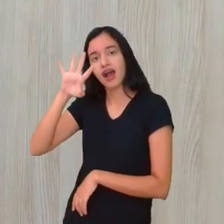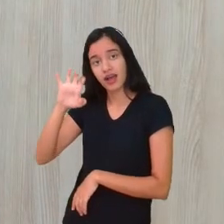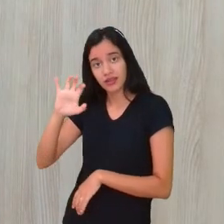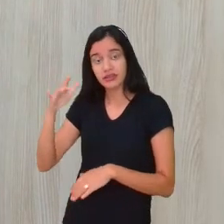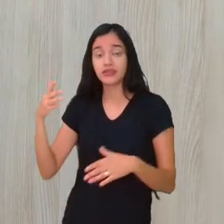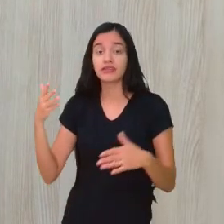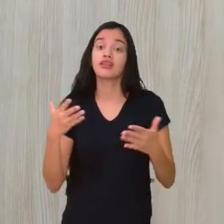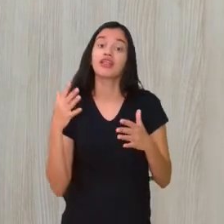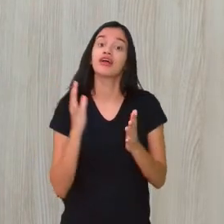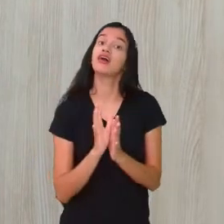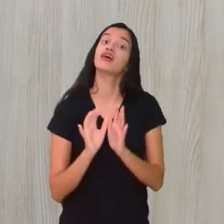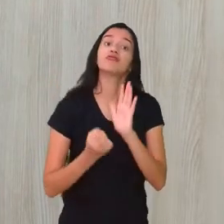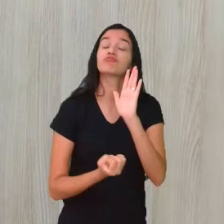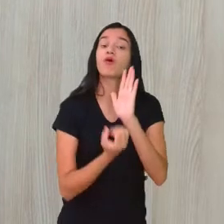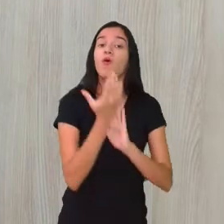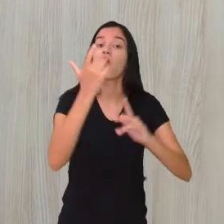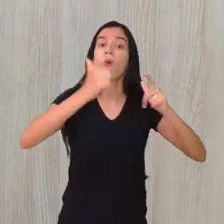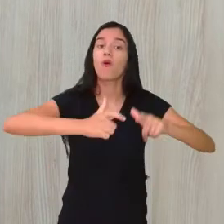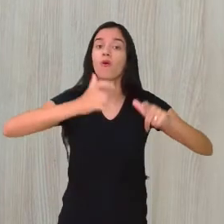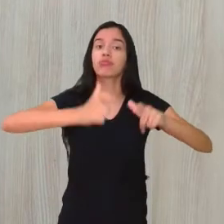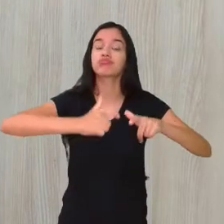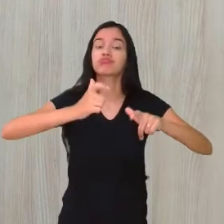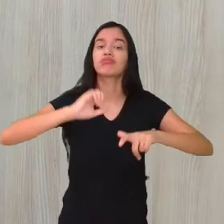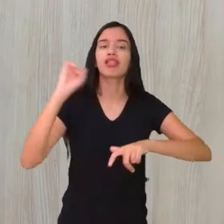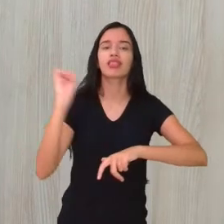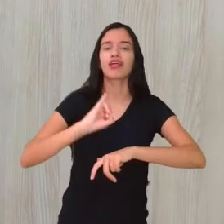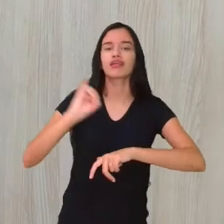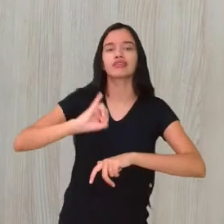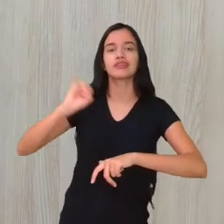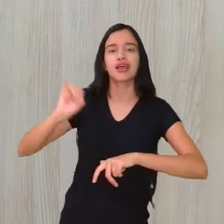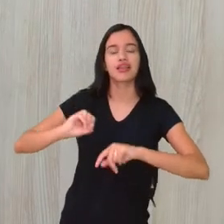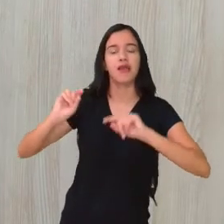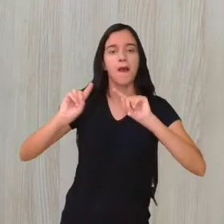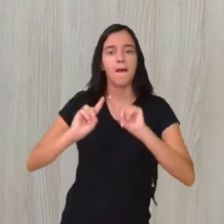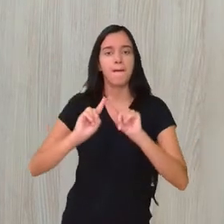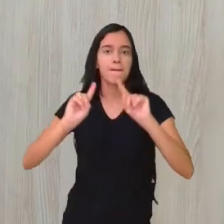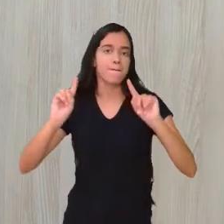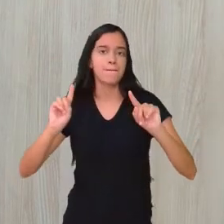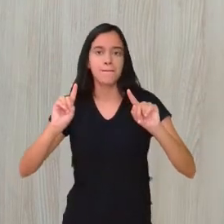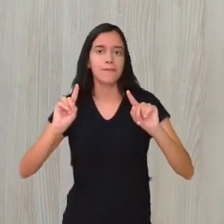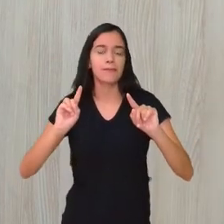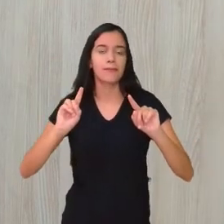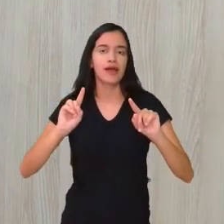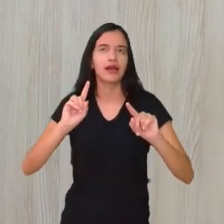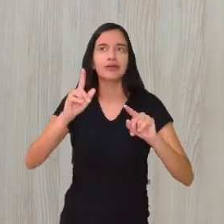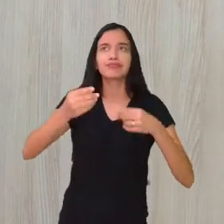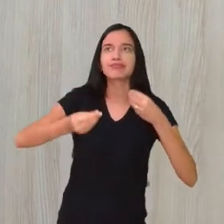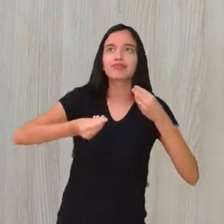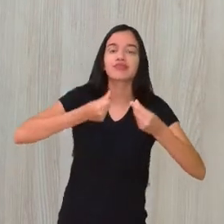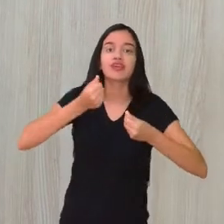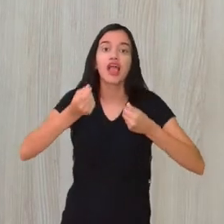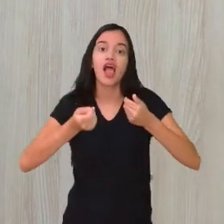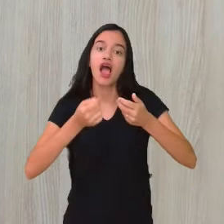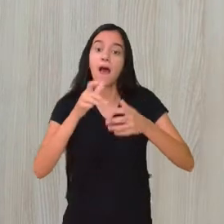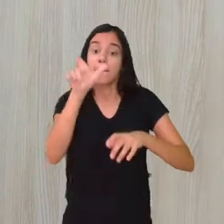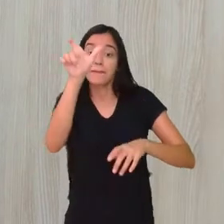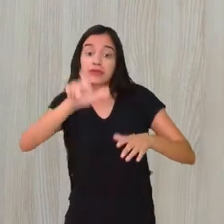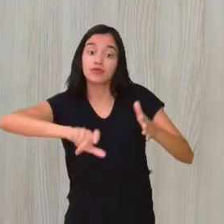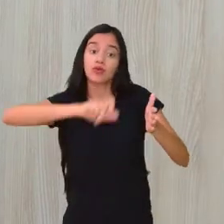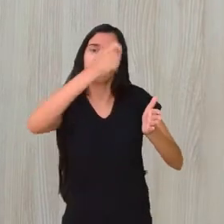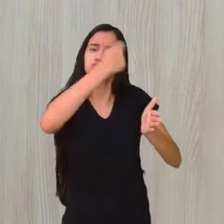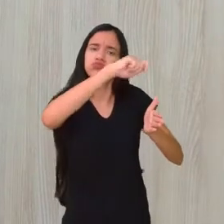nasceu assim na Itália. Mas um dos grandes grandes assim, escritores e